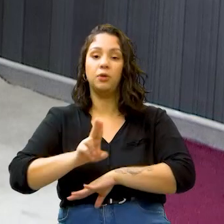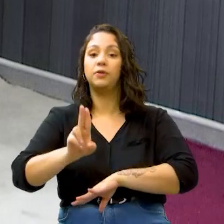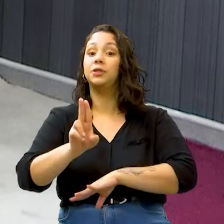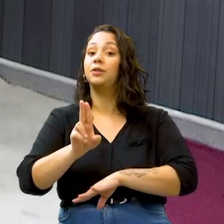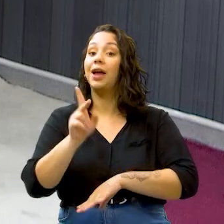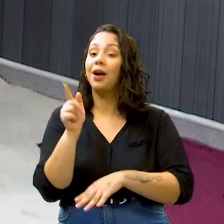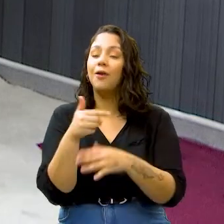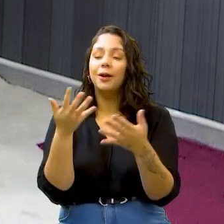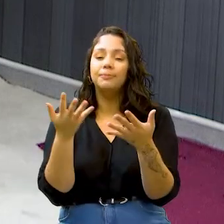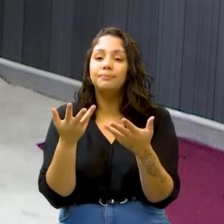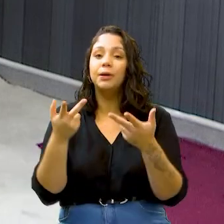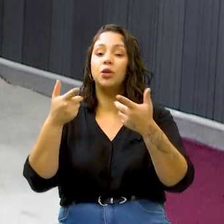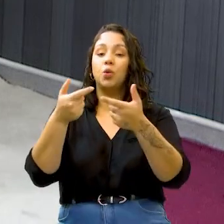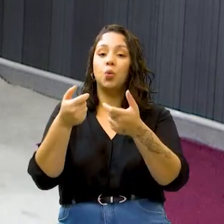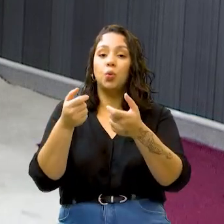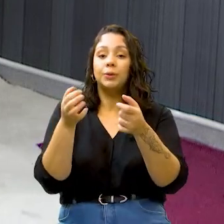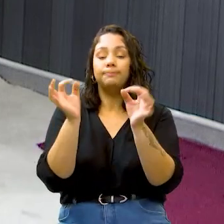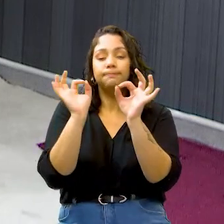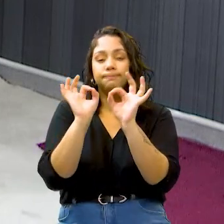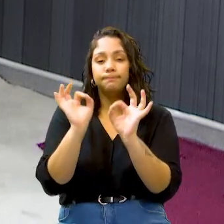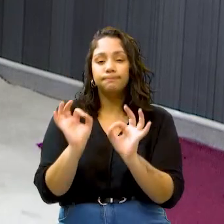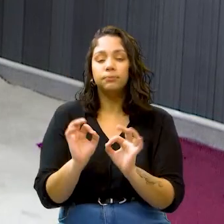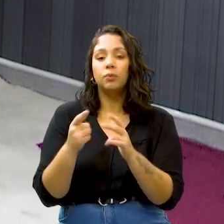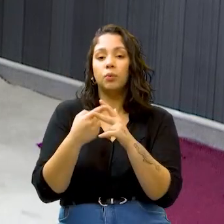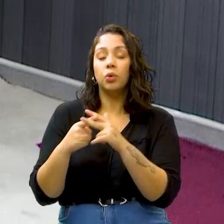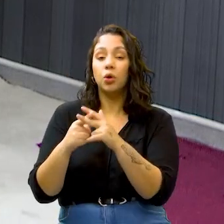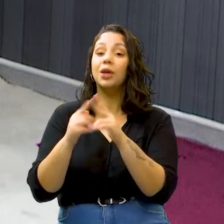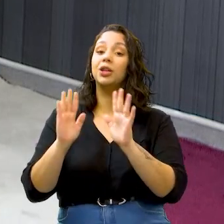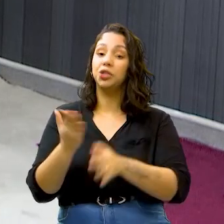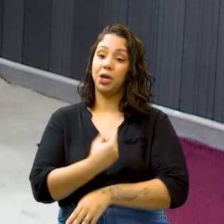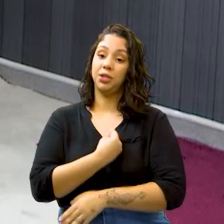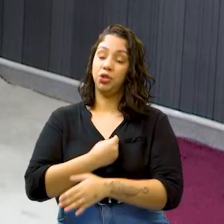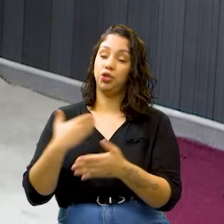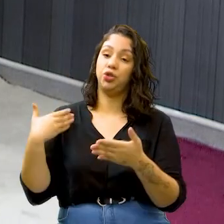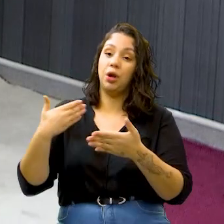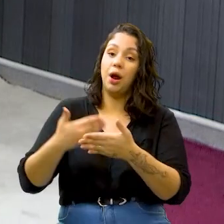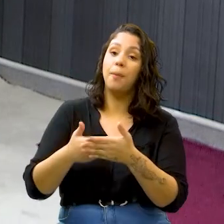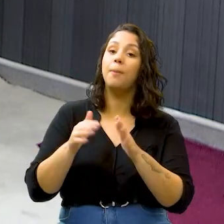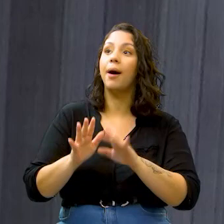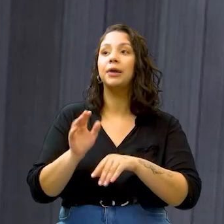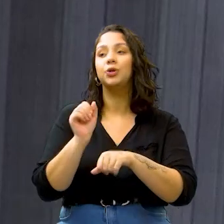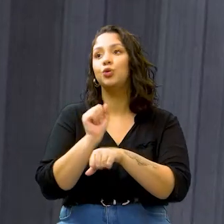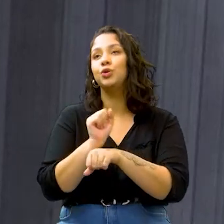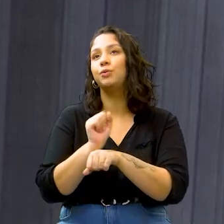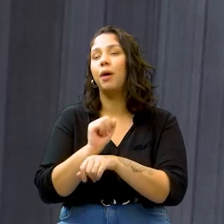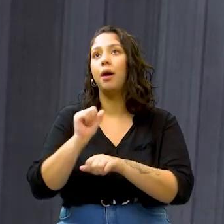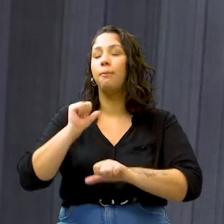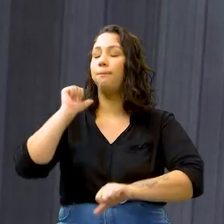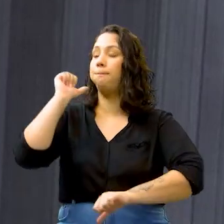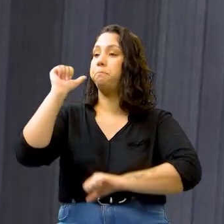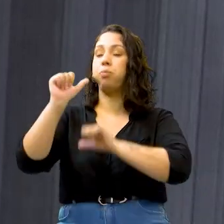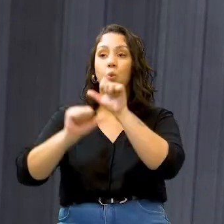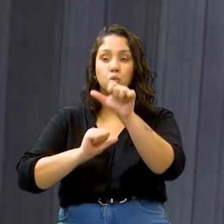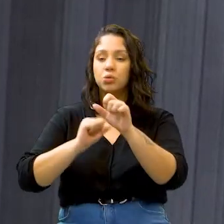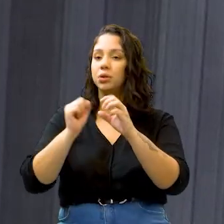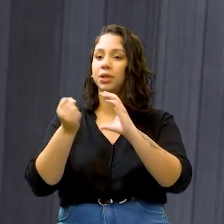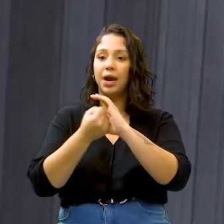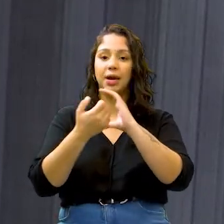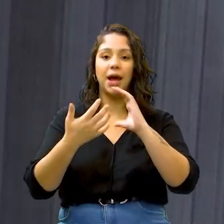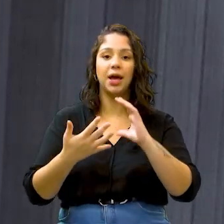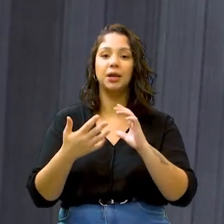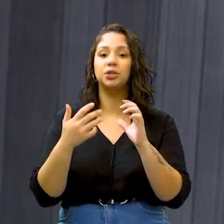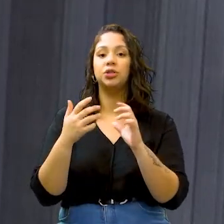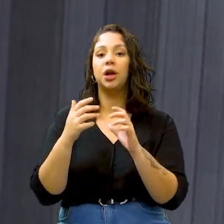seja Estamos fazendo um aperfeiçoamento em relação ao que existia até esse momento mas Não esperem grandes mudanças